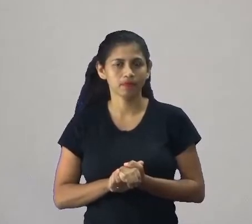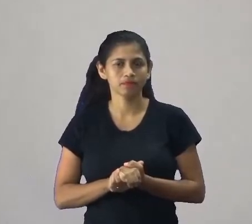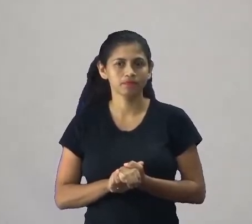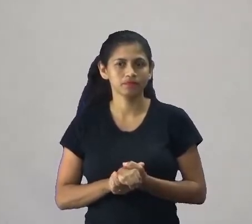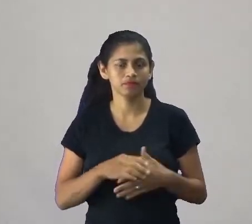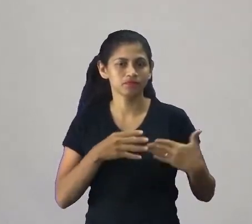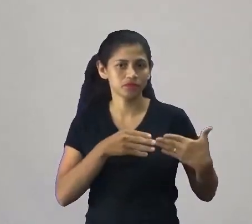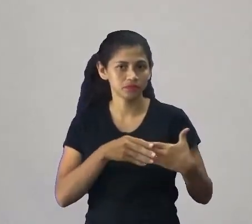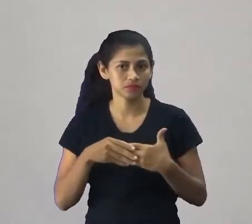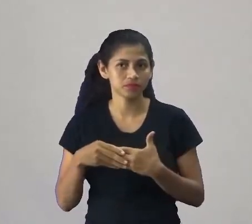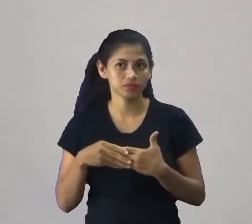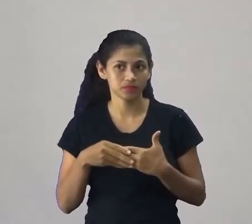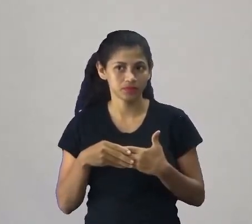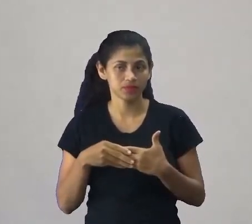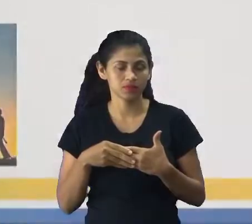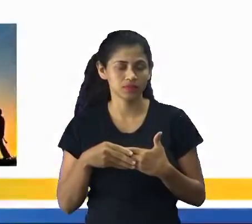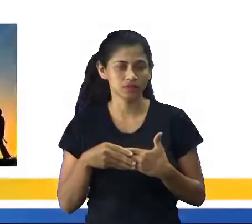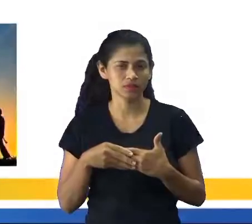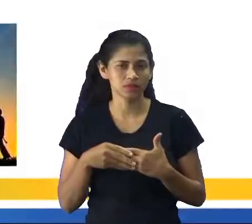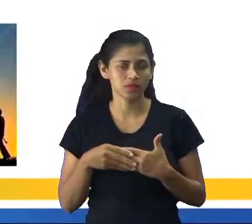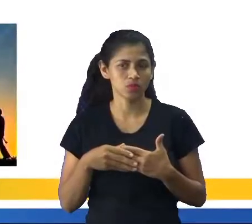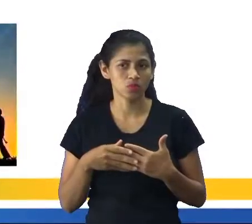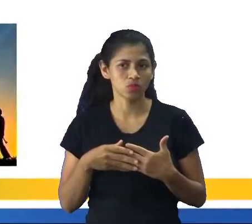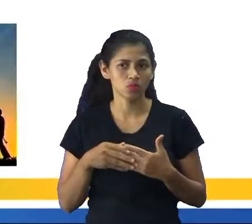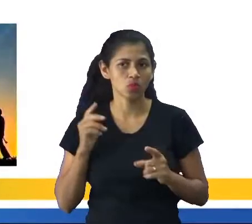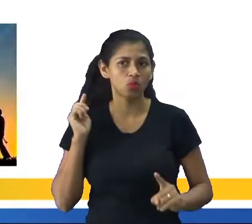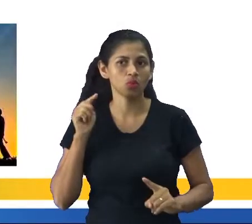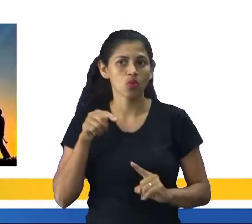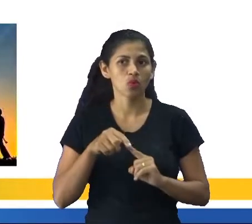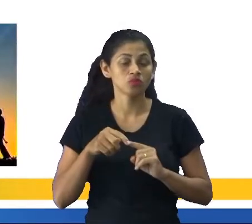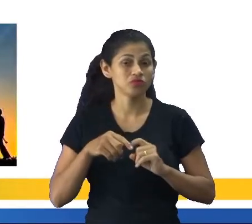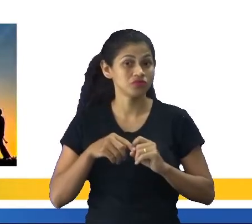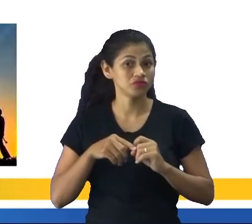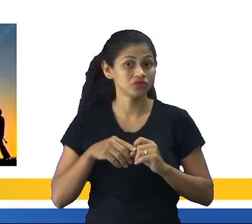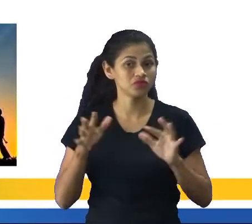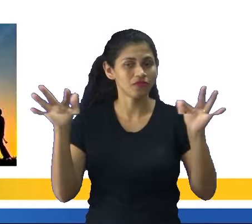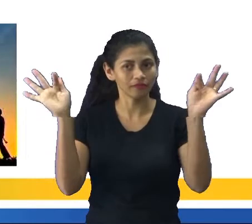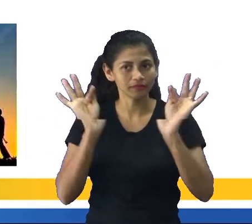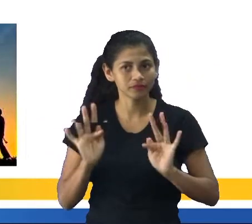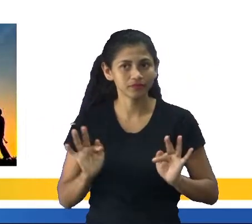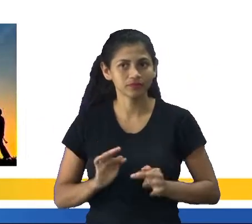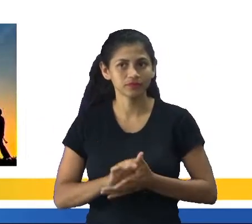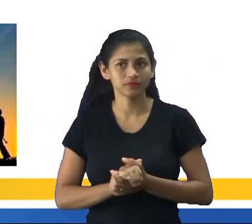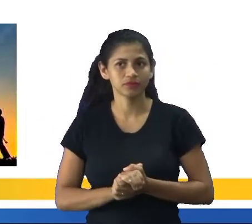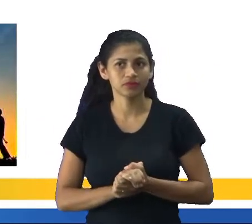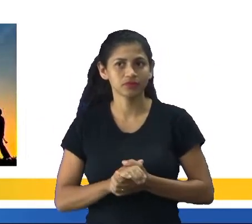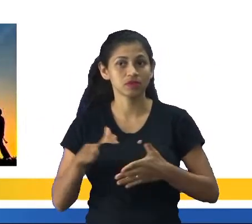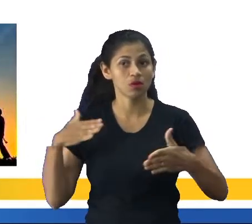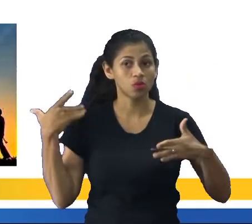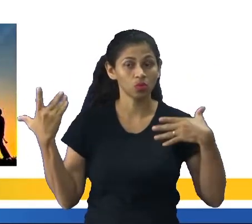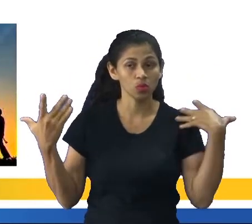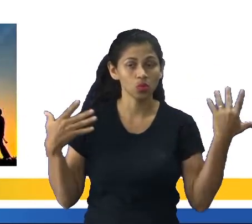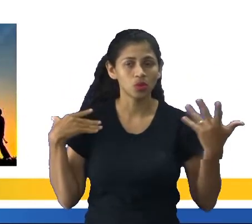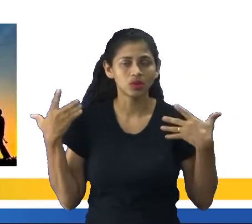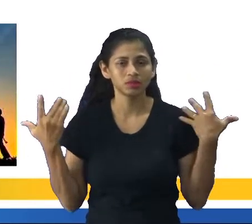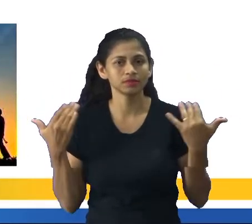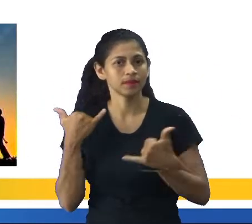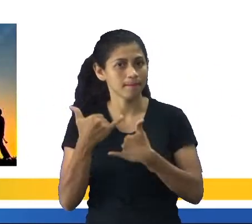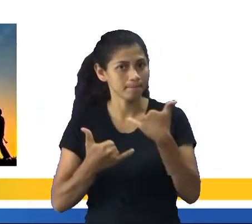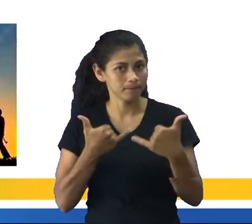vamos trazer ela de volta para o lado feliz, que é o aspecto do lazer e multicultural, porque a brincadeira tem